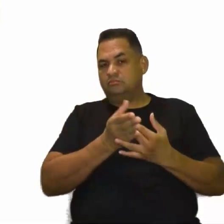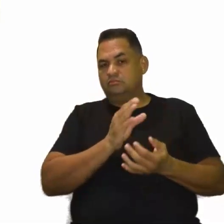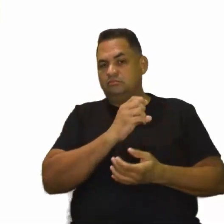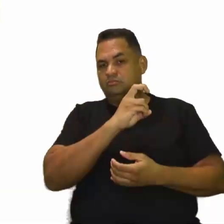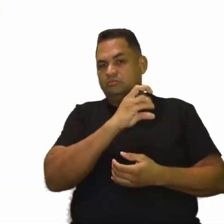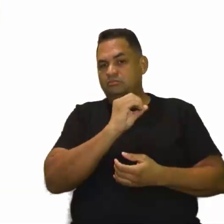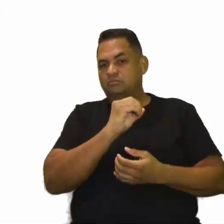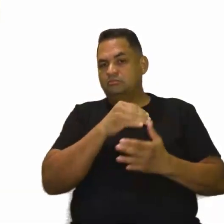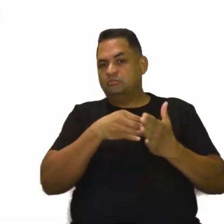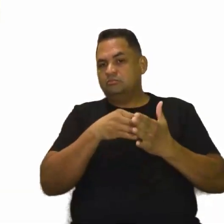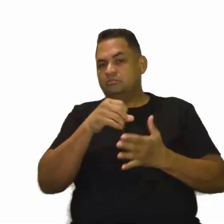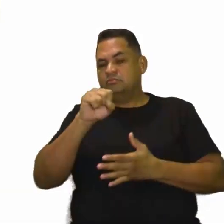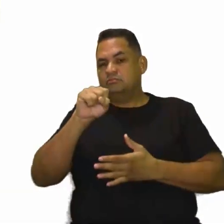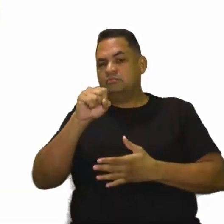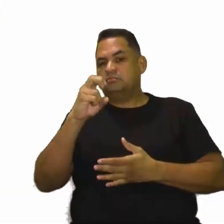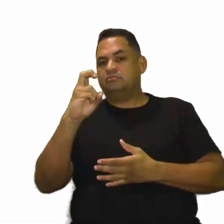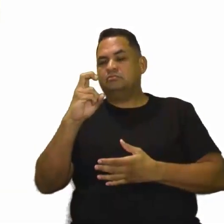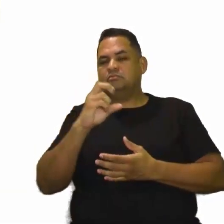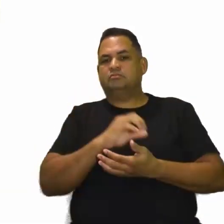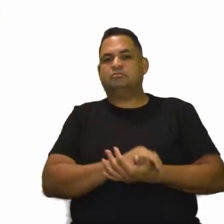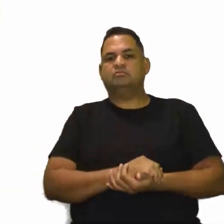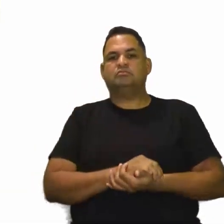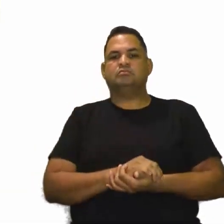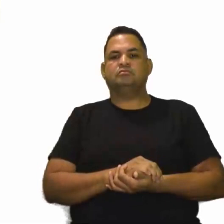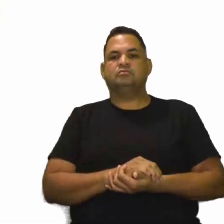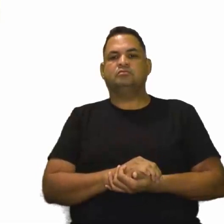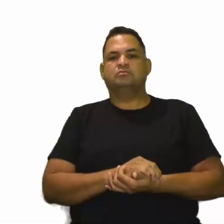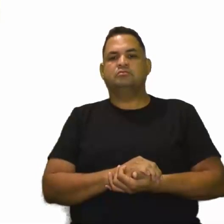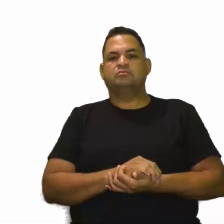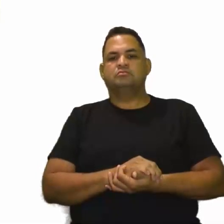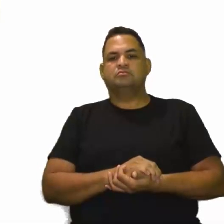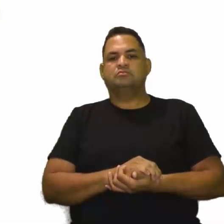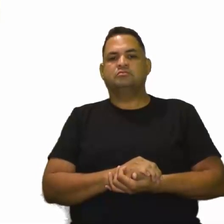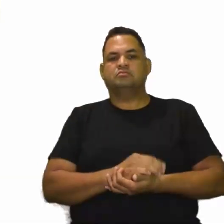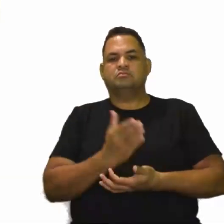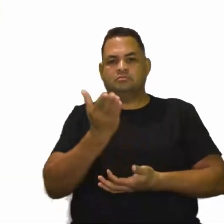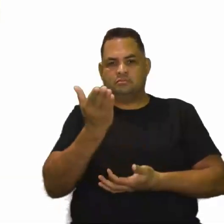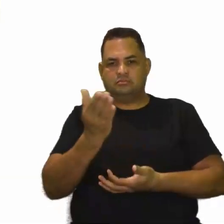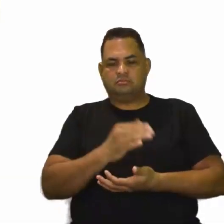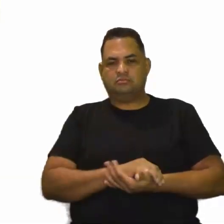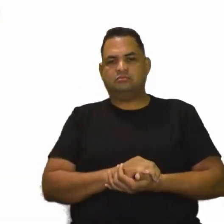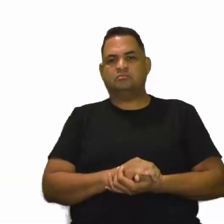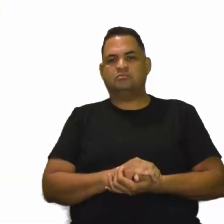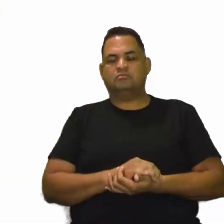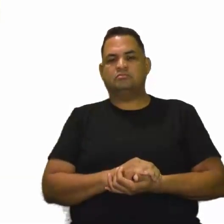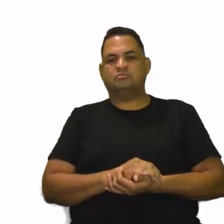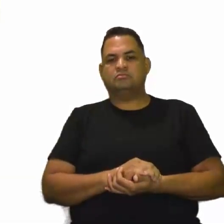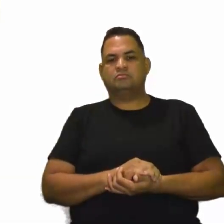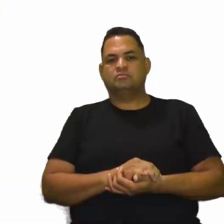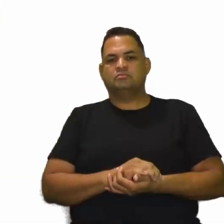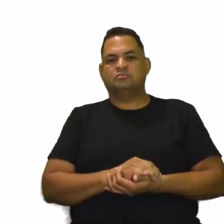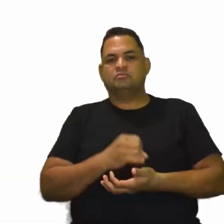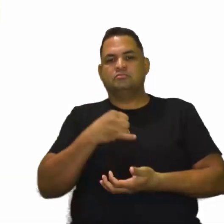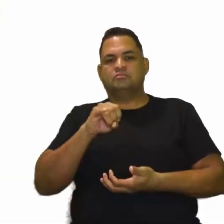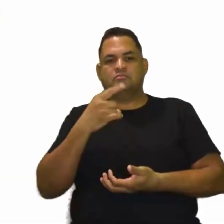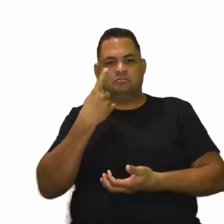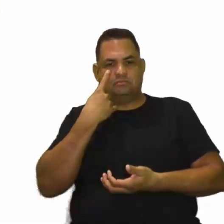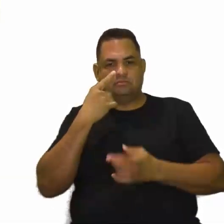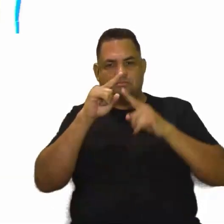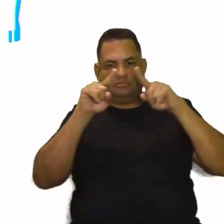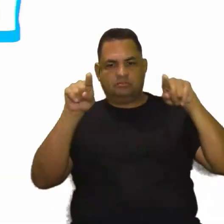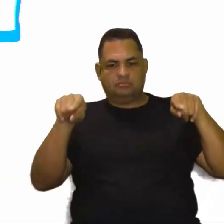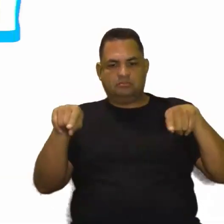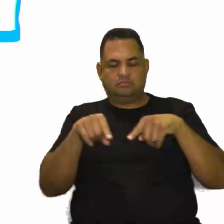percentil 85. Deixa eu pintar de outra cor aqui. Então, vai estar nesse meio ali. Se eu for olhar na tabela